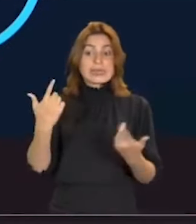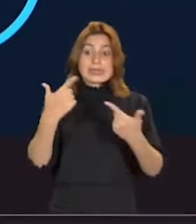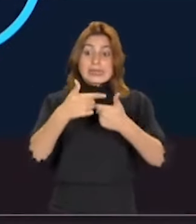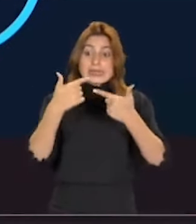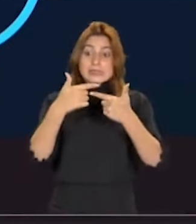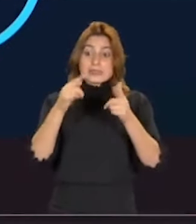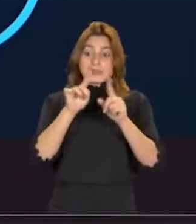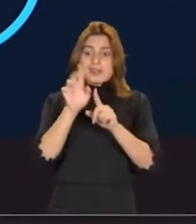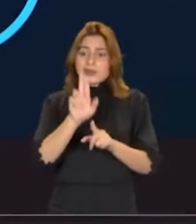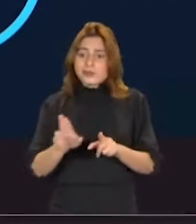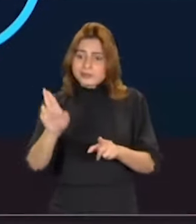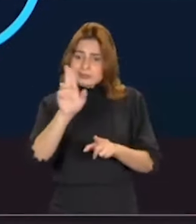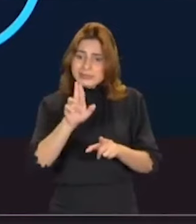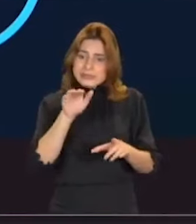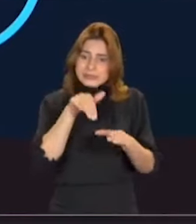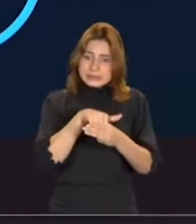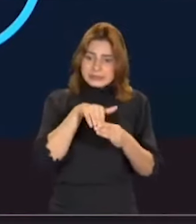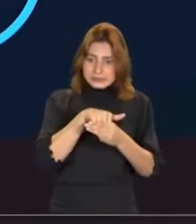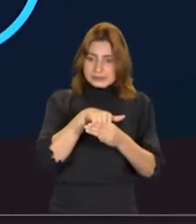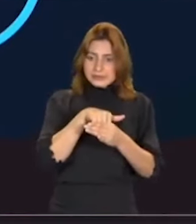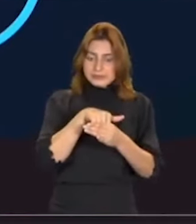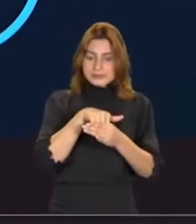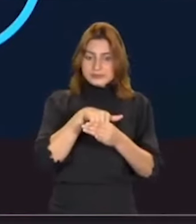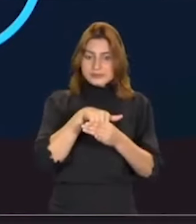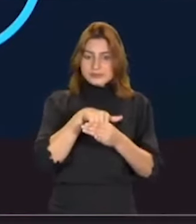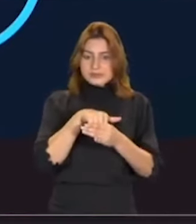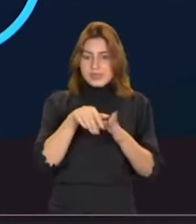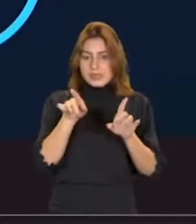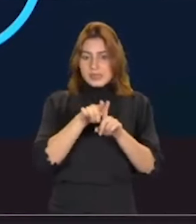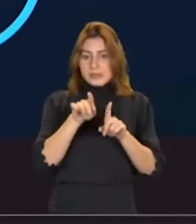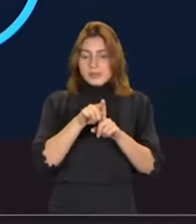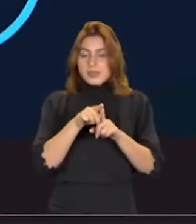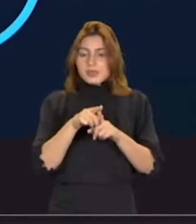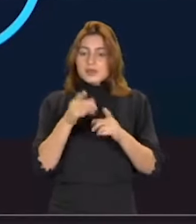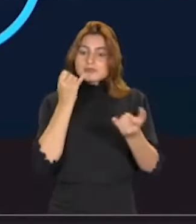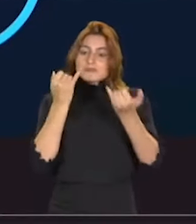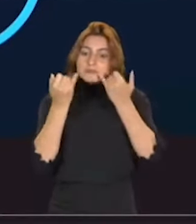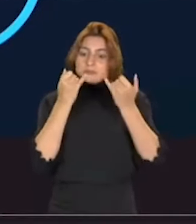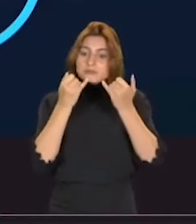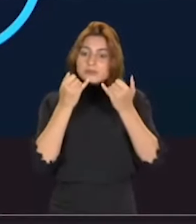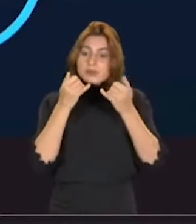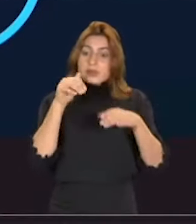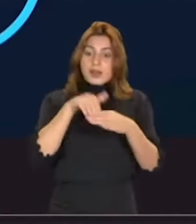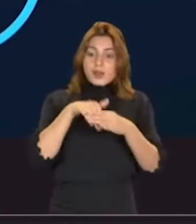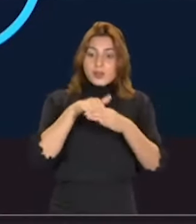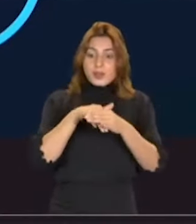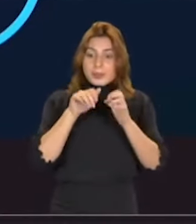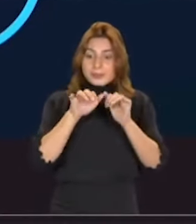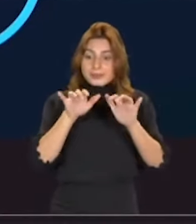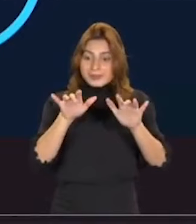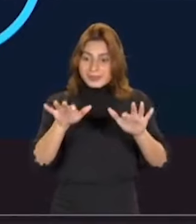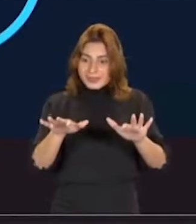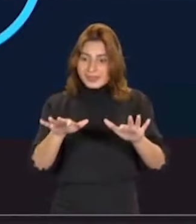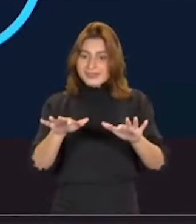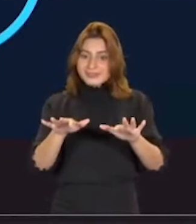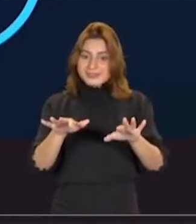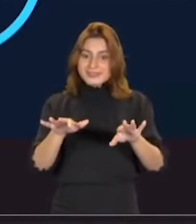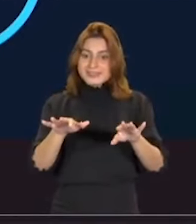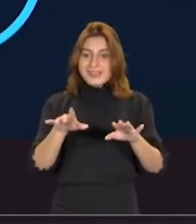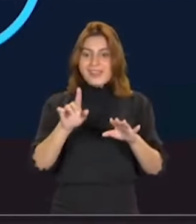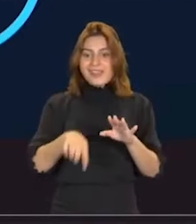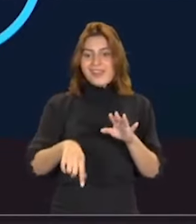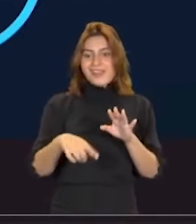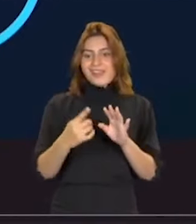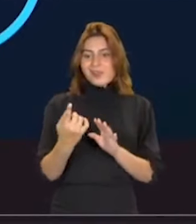em campanhas públicas, em propaganda eleitoral, ela cria-se uma primeira nova